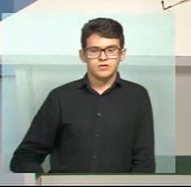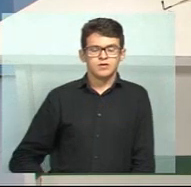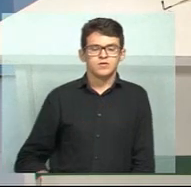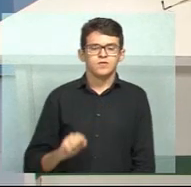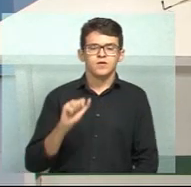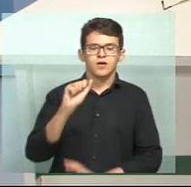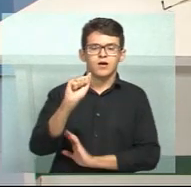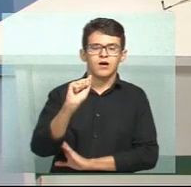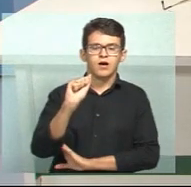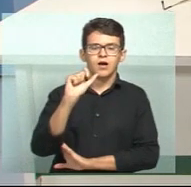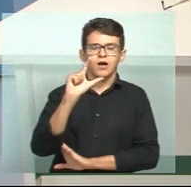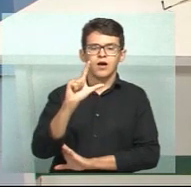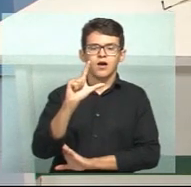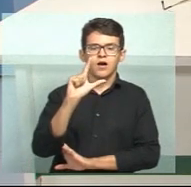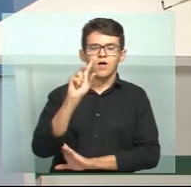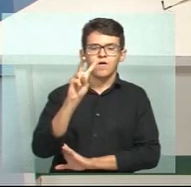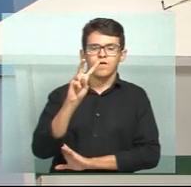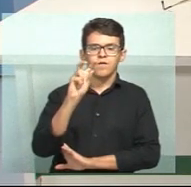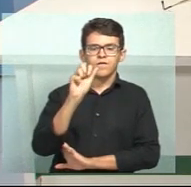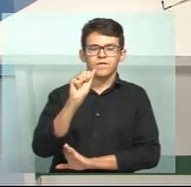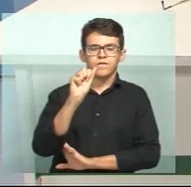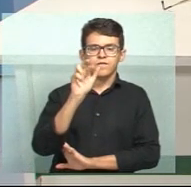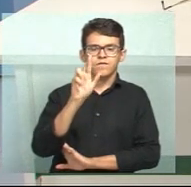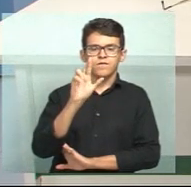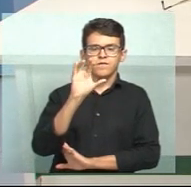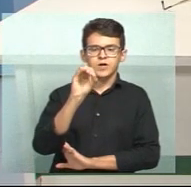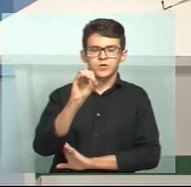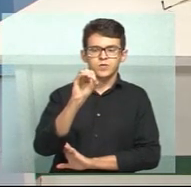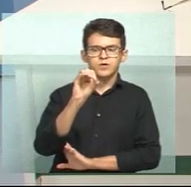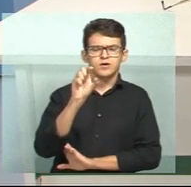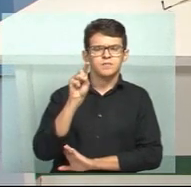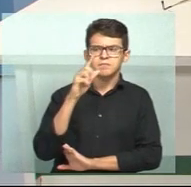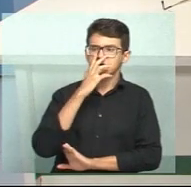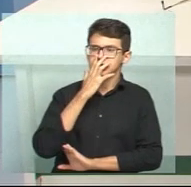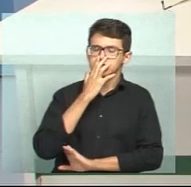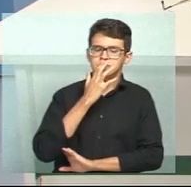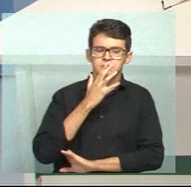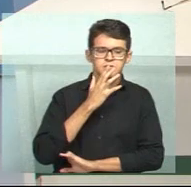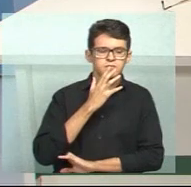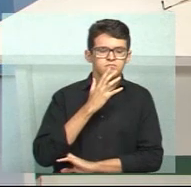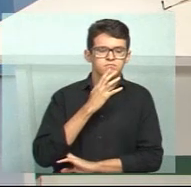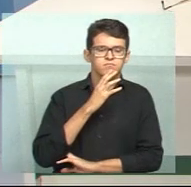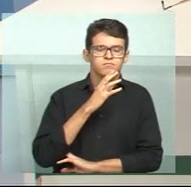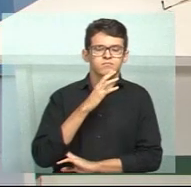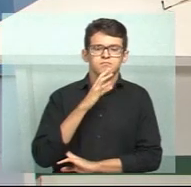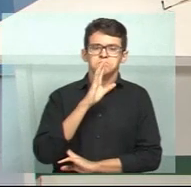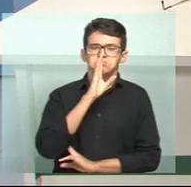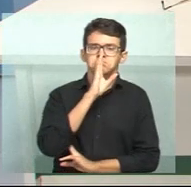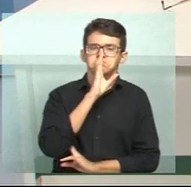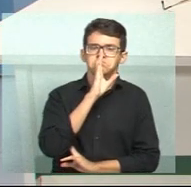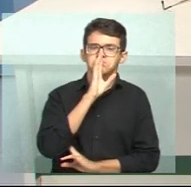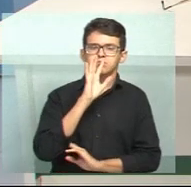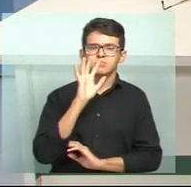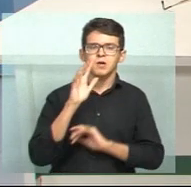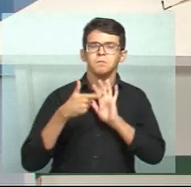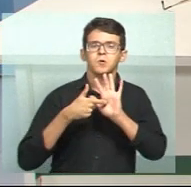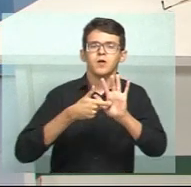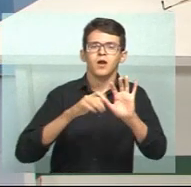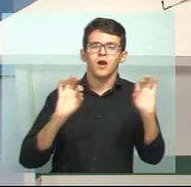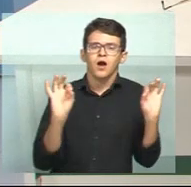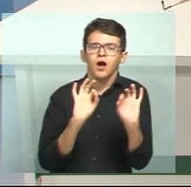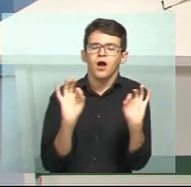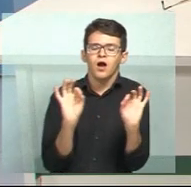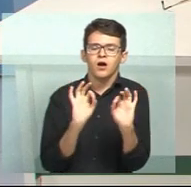do Podemos, candidato que tem mantido um certo silêncio, não tem se exposto. E é muito importante também essa história do Lula, porque ele está batendo